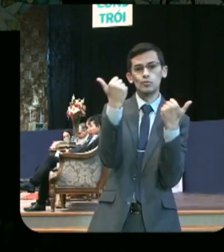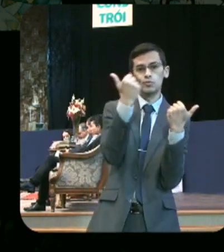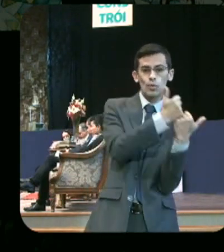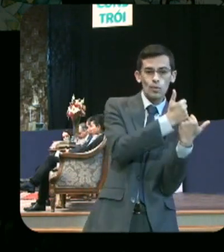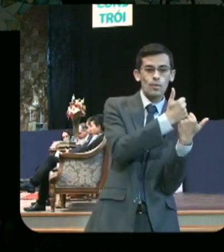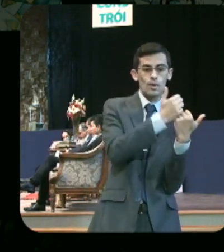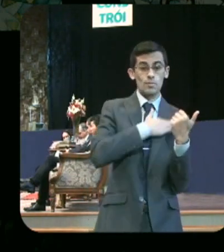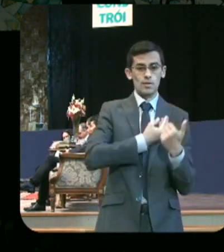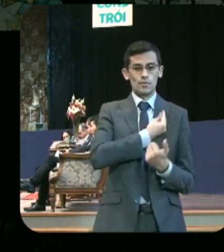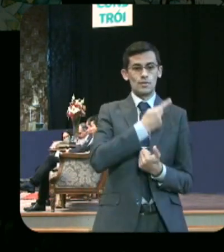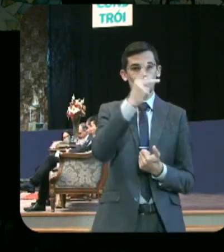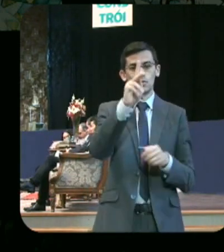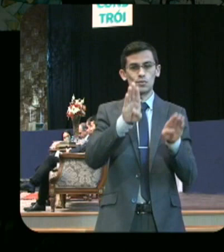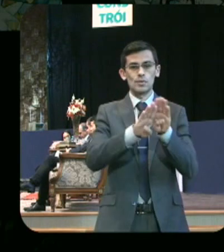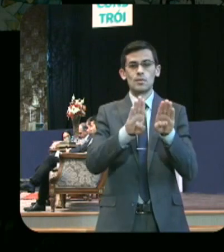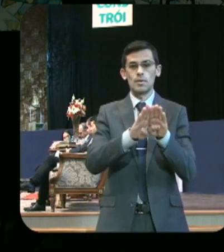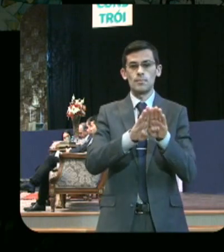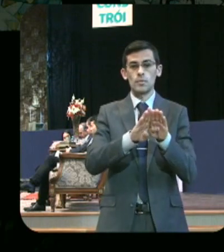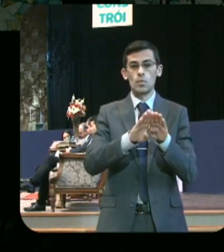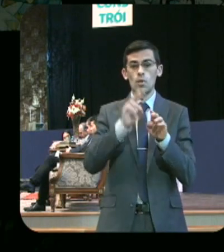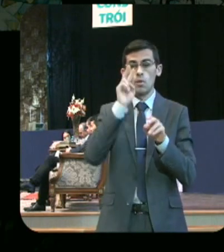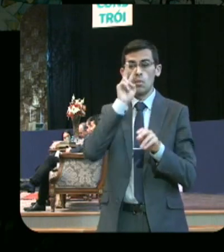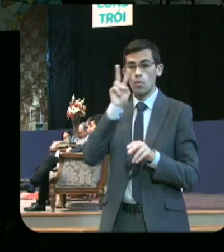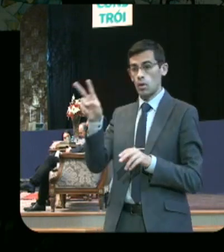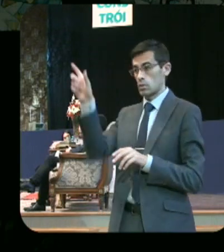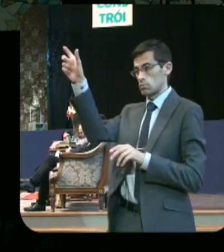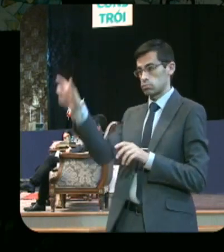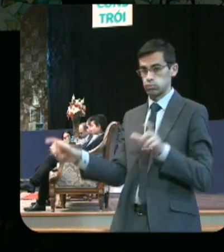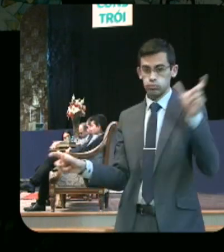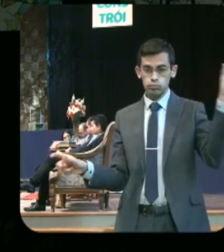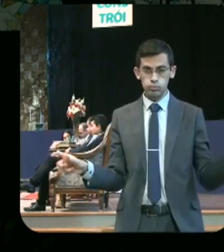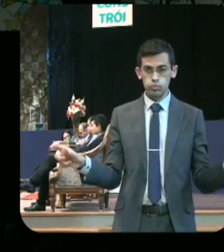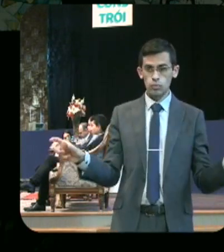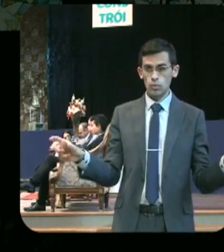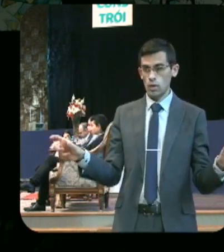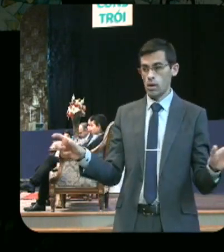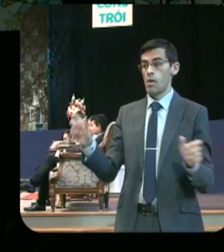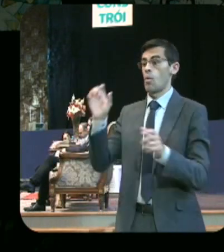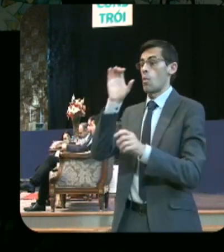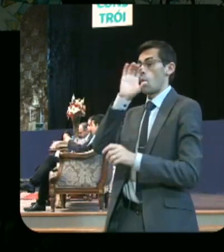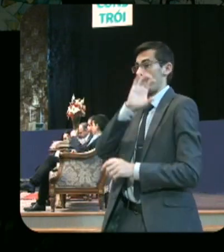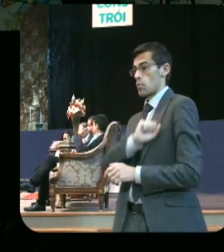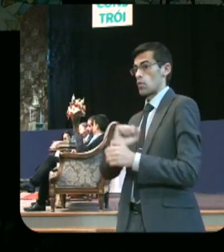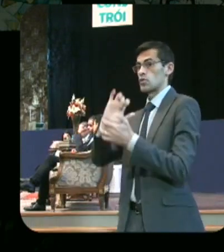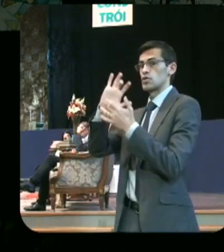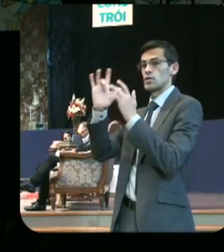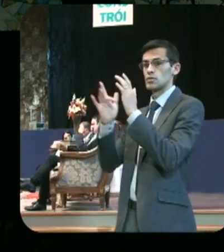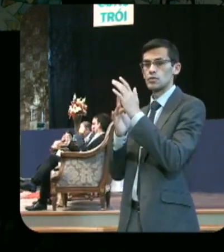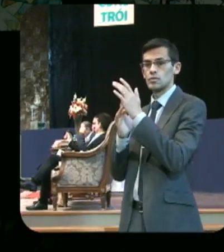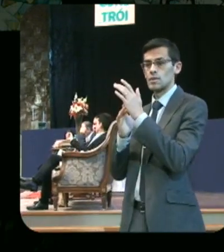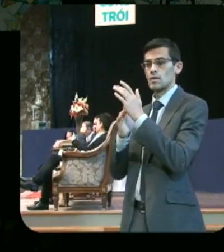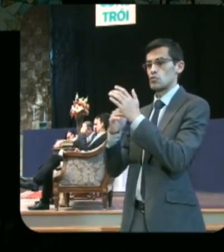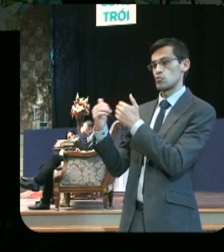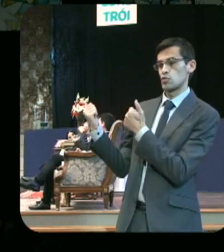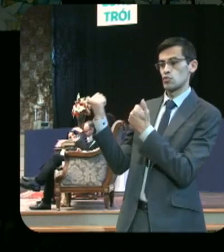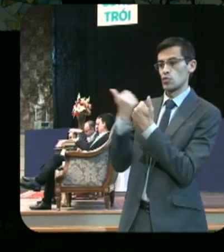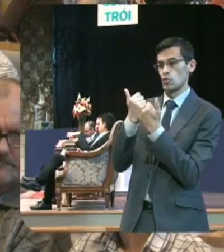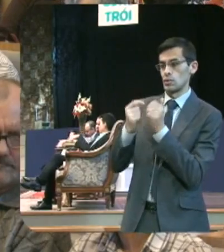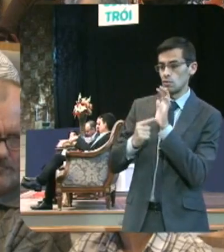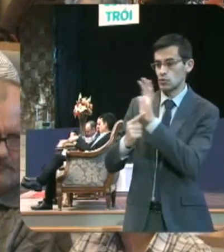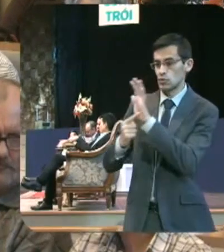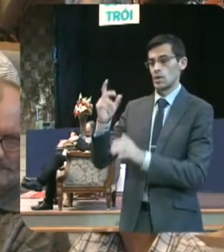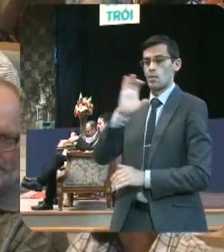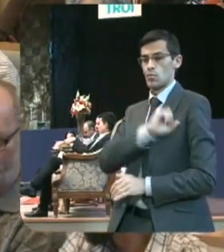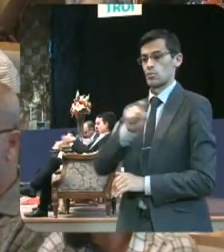sua conta, não é? Então olha para quem está perto de vocês assim: o amor de Jesus pagou a sua conta. Pode falar.